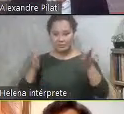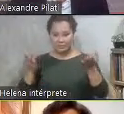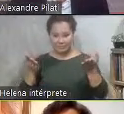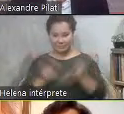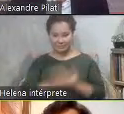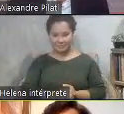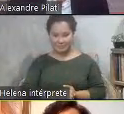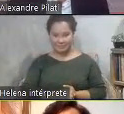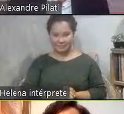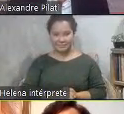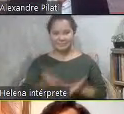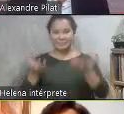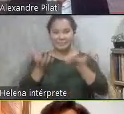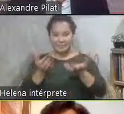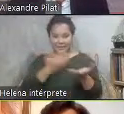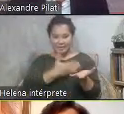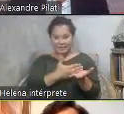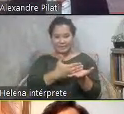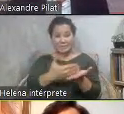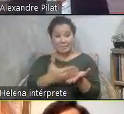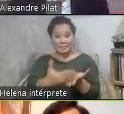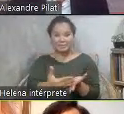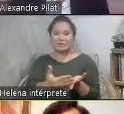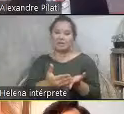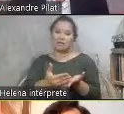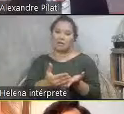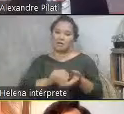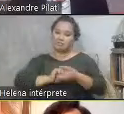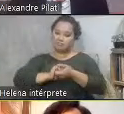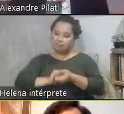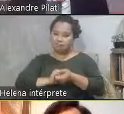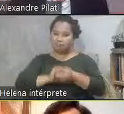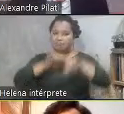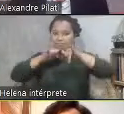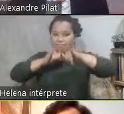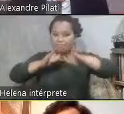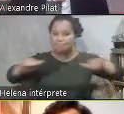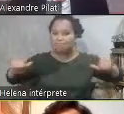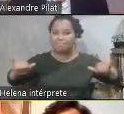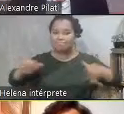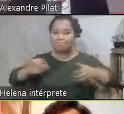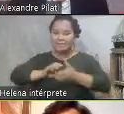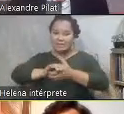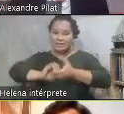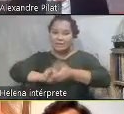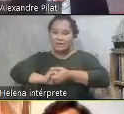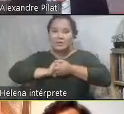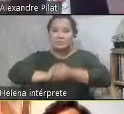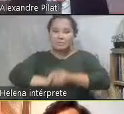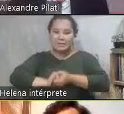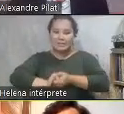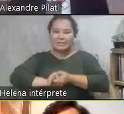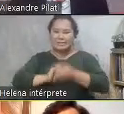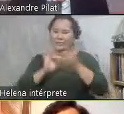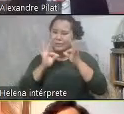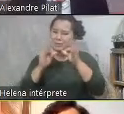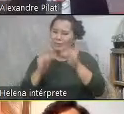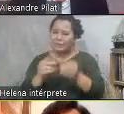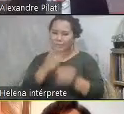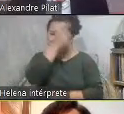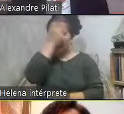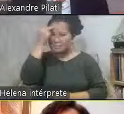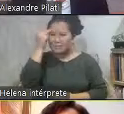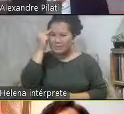minha saudação me solidarizando com os familiares e amigos de milhares de mortos desse país, cujas mortes